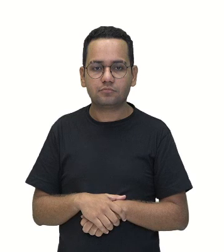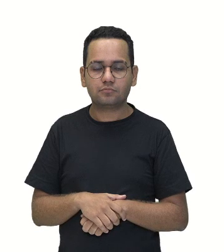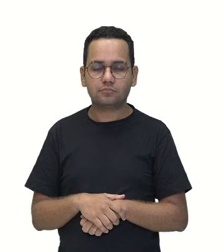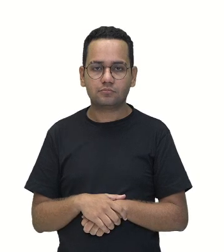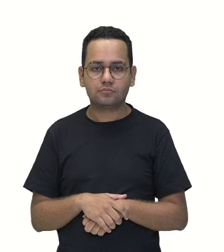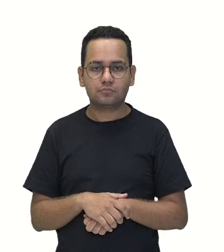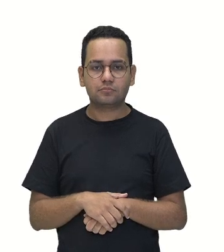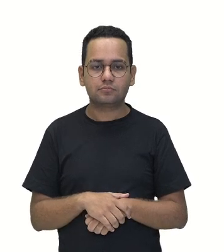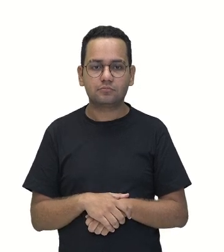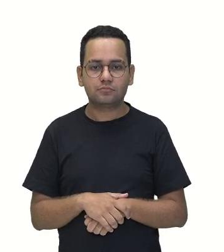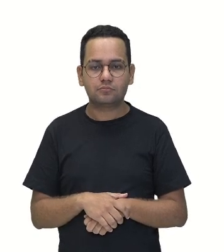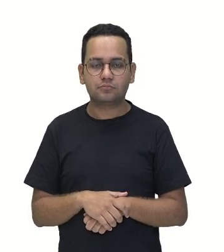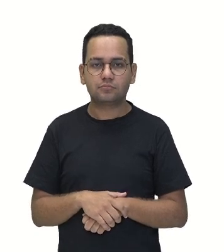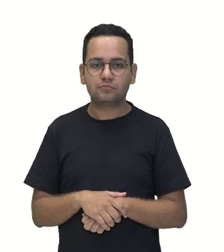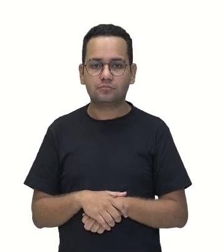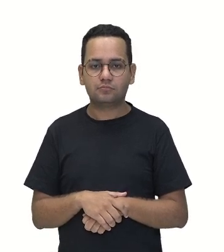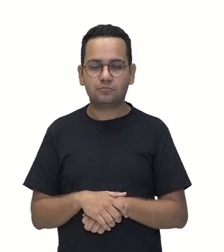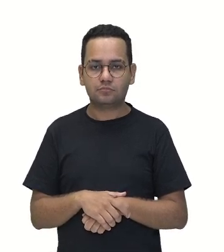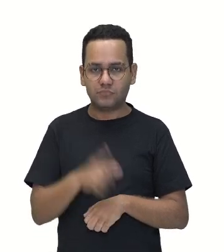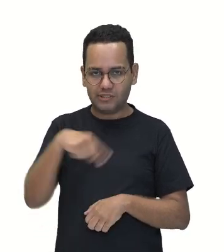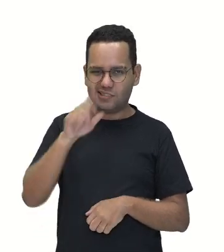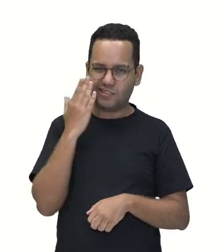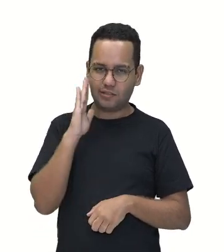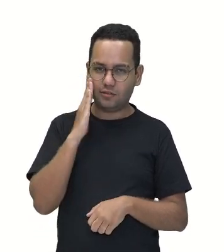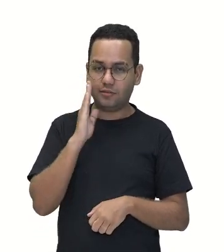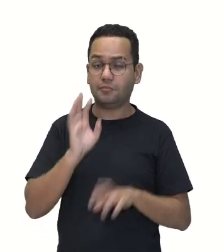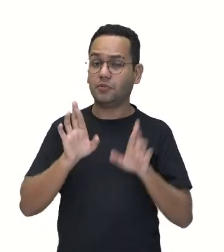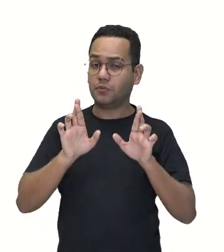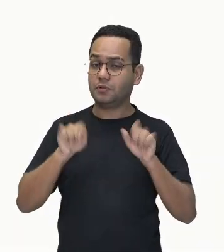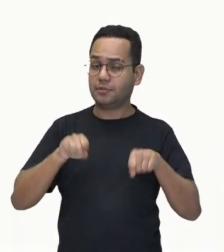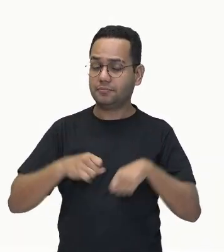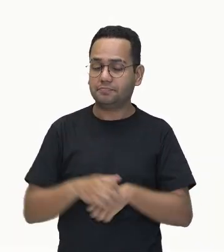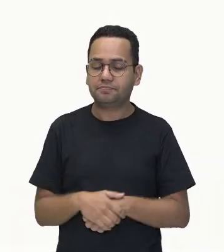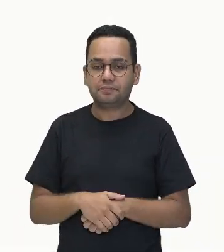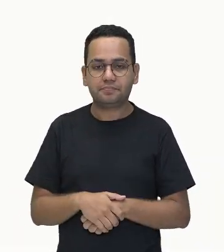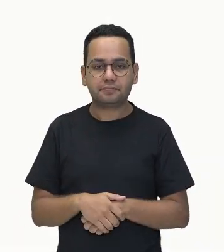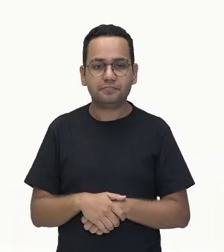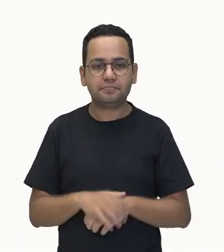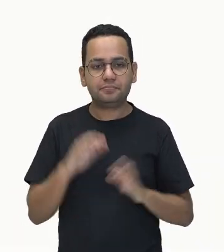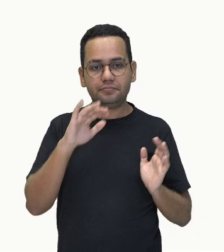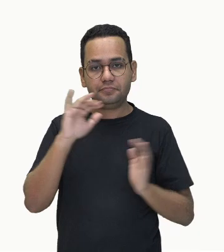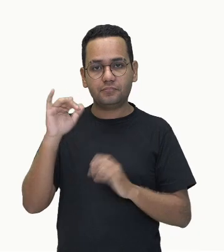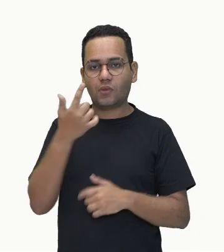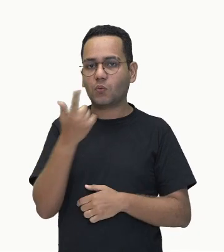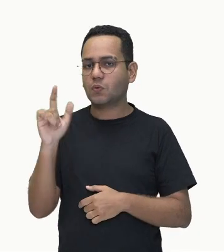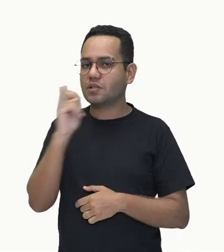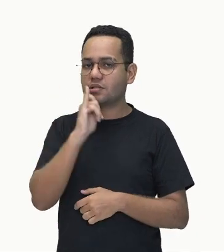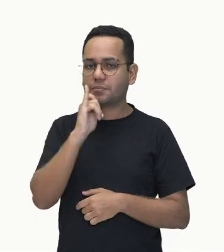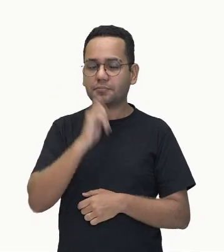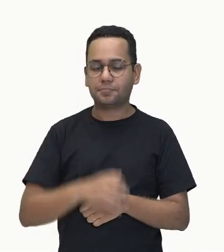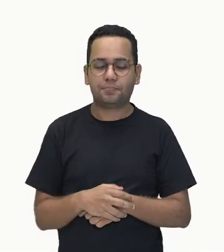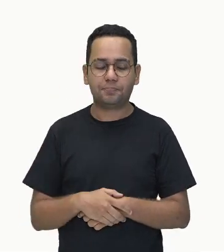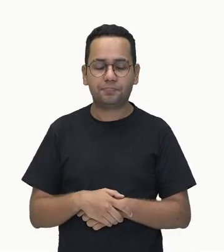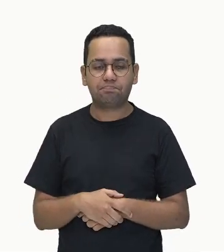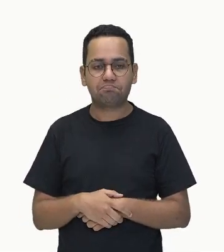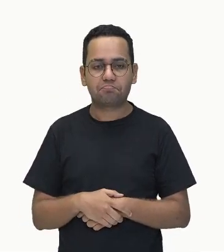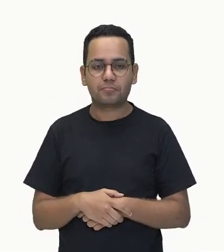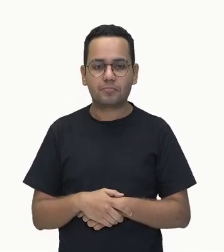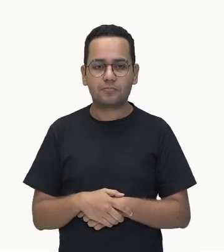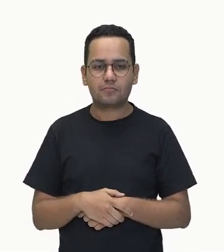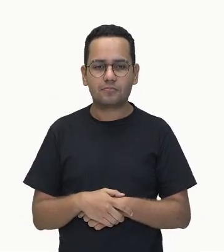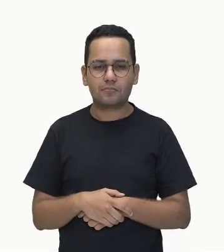radiciação beleza pessoal tranquilo até aí vamos seguindo Olha esse exemplo